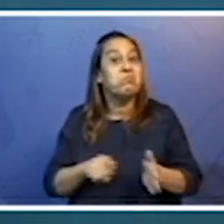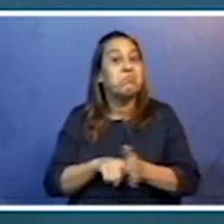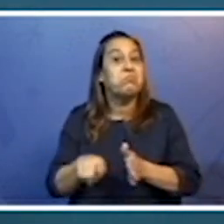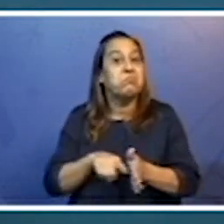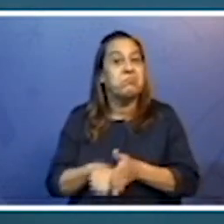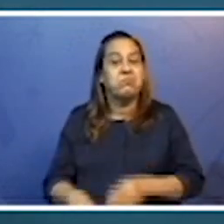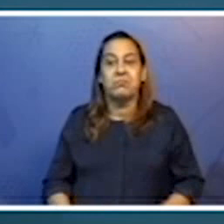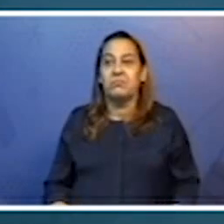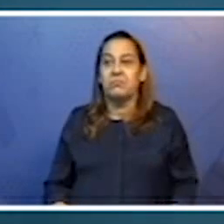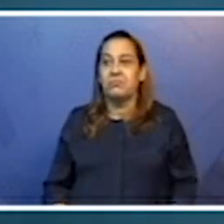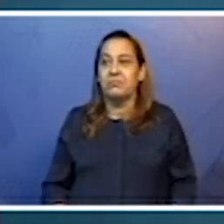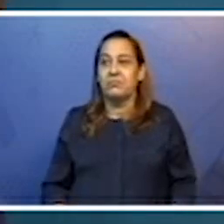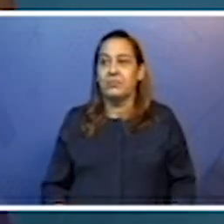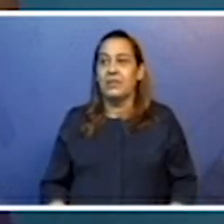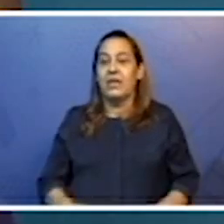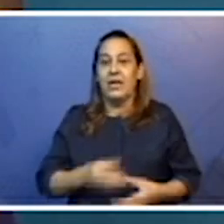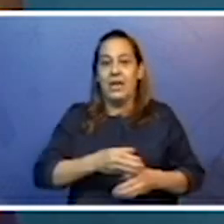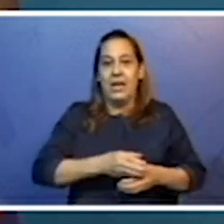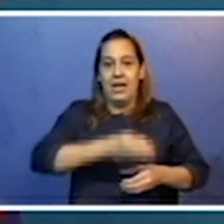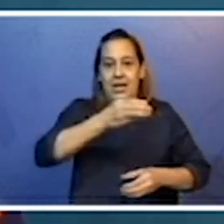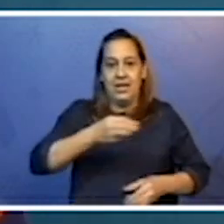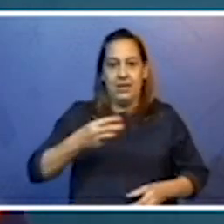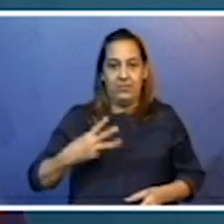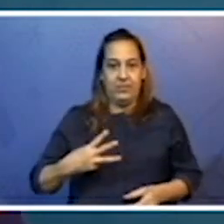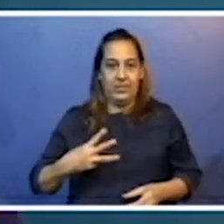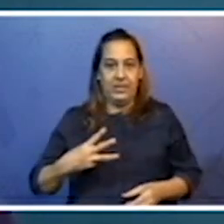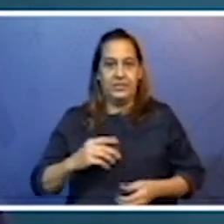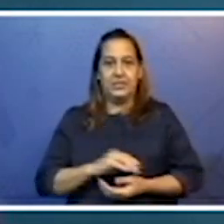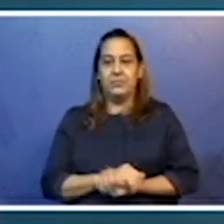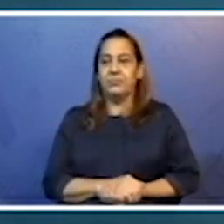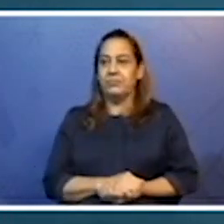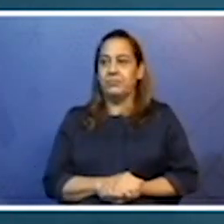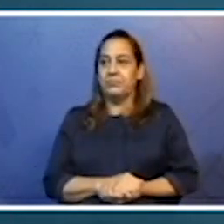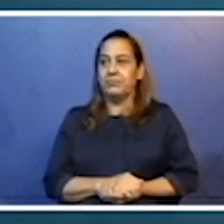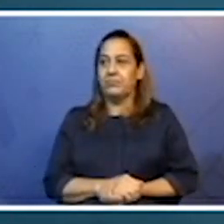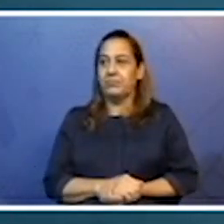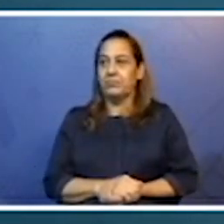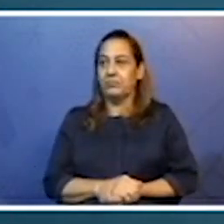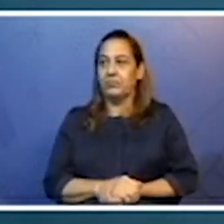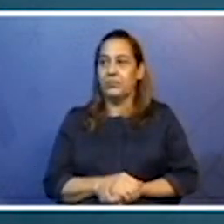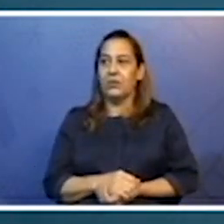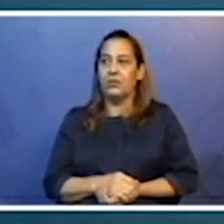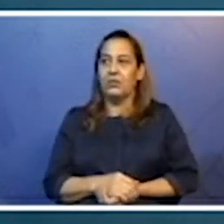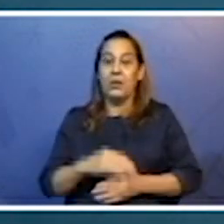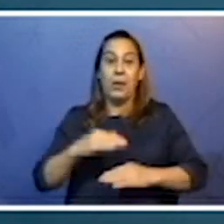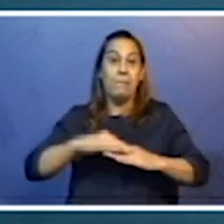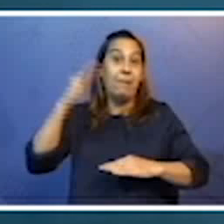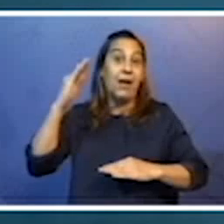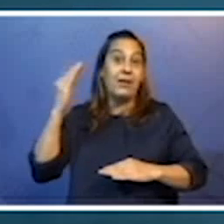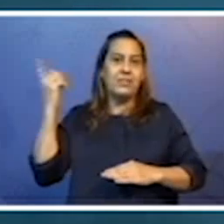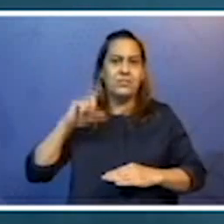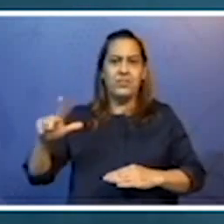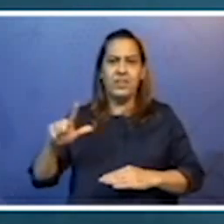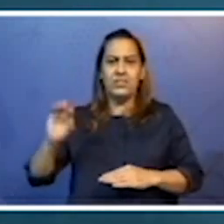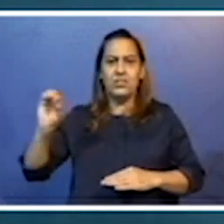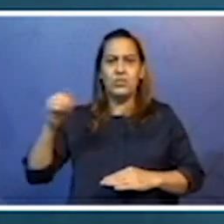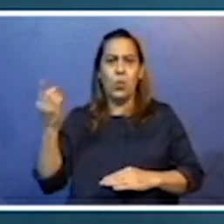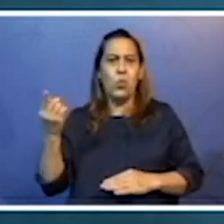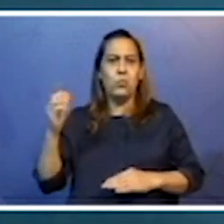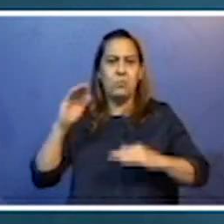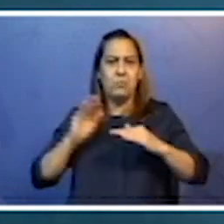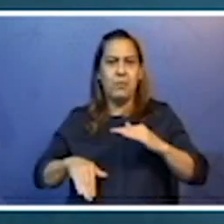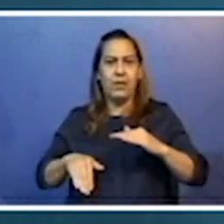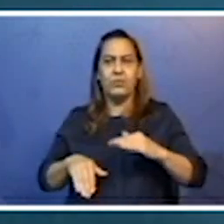Quantas vezes eu devo encher esse recipiente 3 agora? Mais ou menos vezes que foi